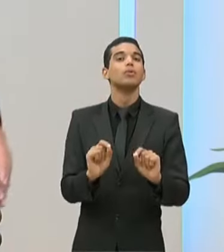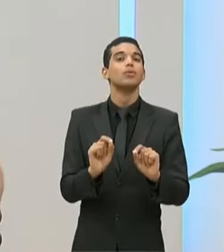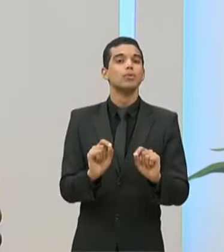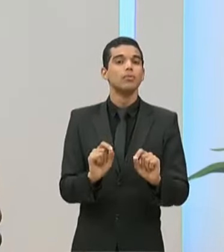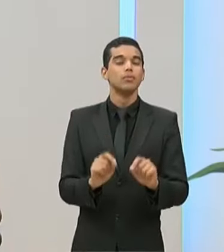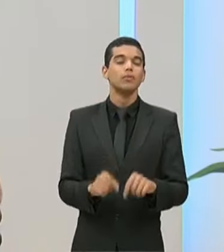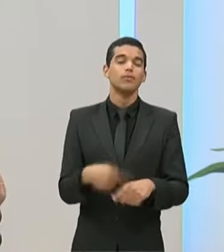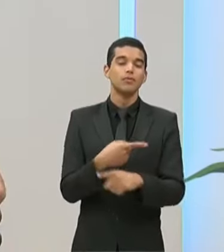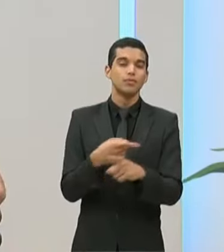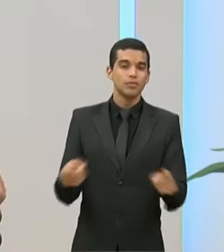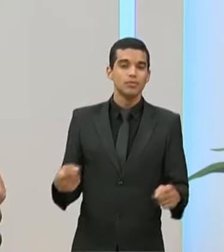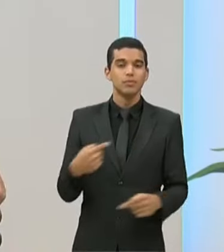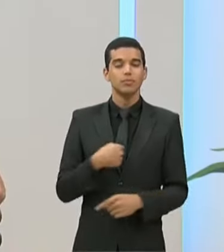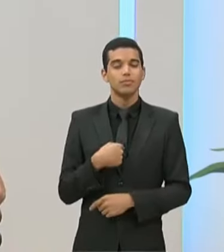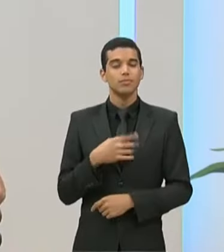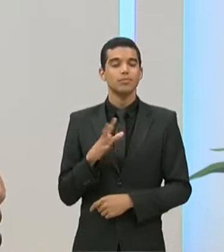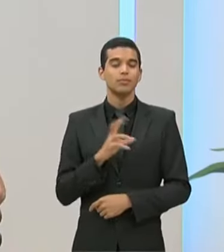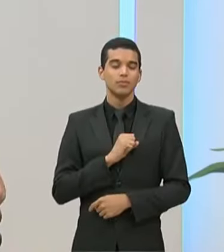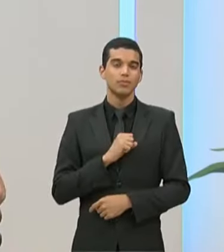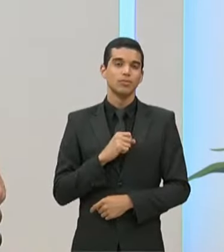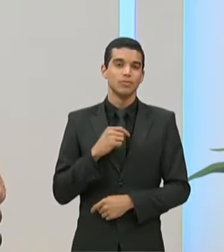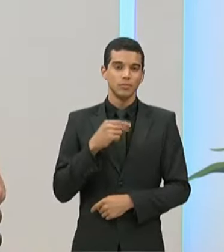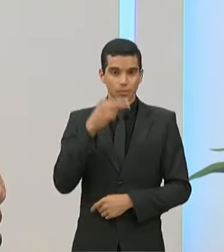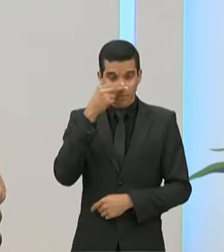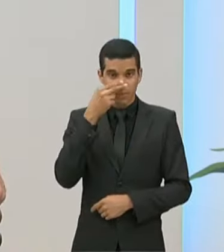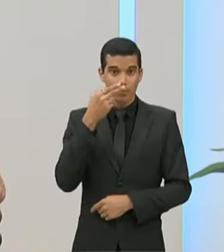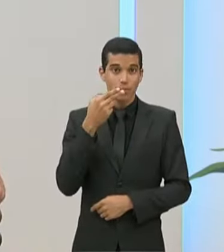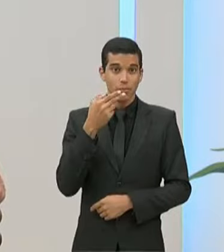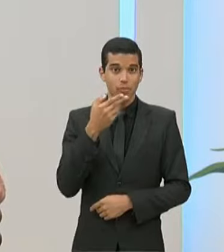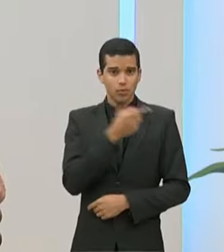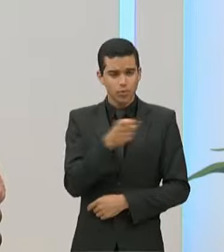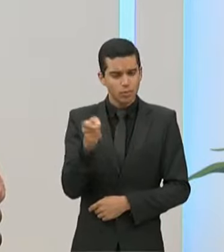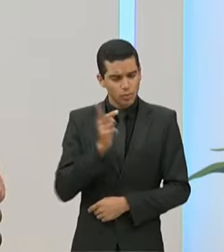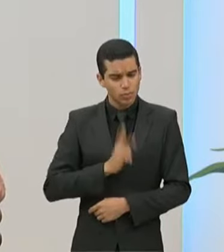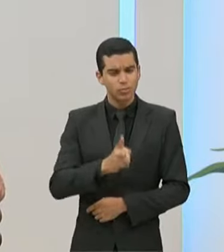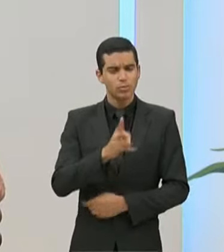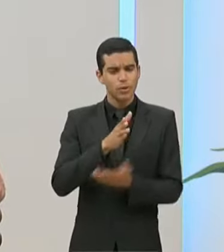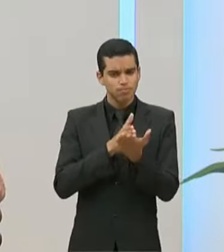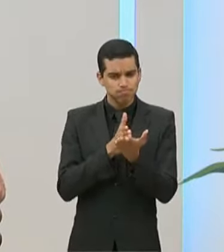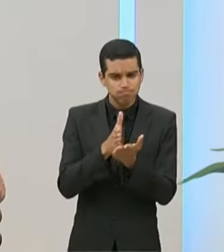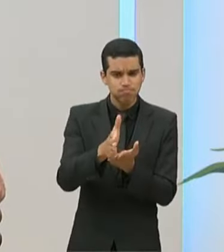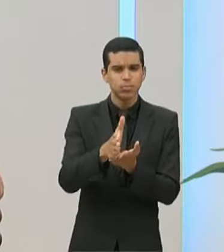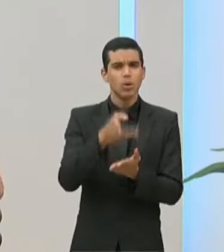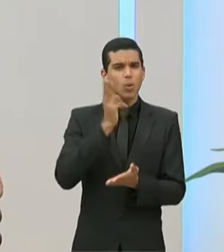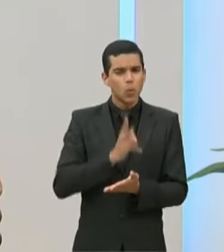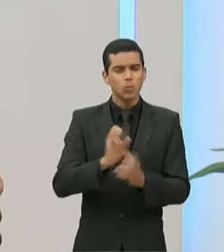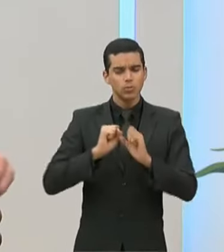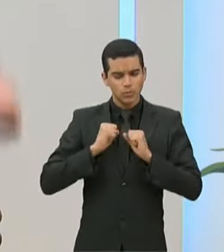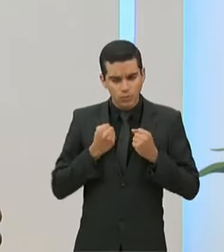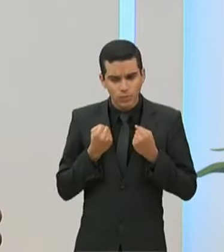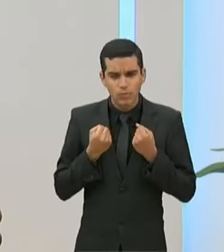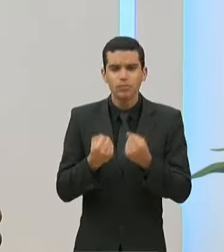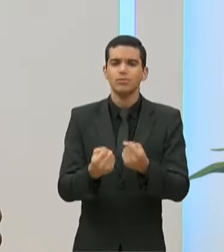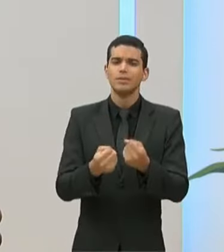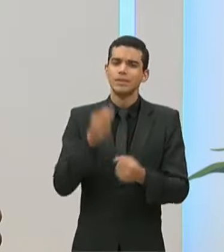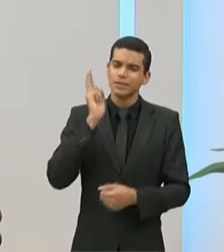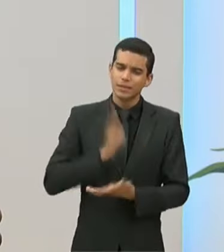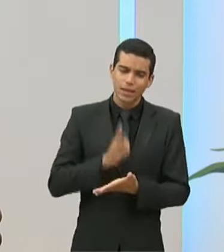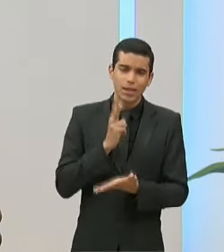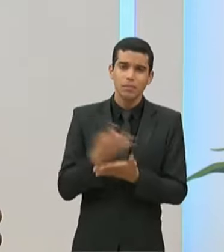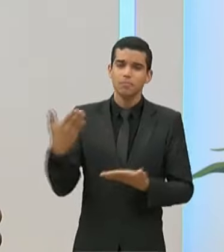portanto, meus amados irmãos, sede firmes, sede constantes,